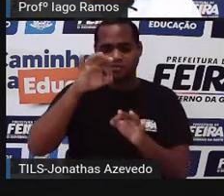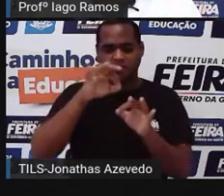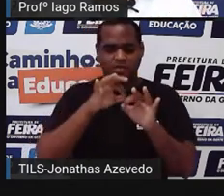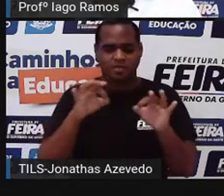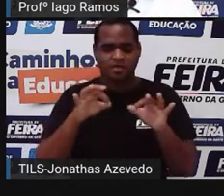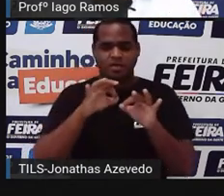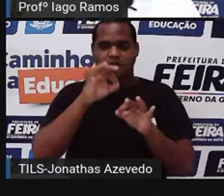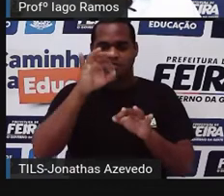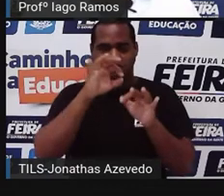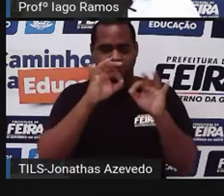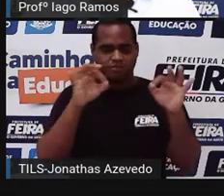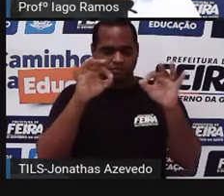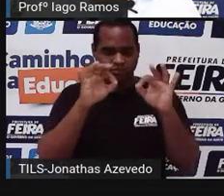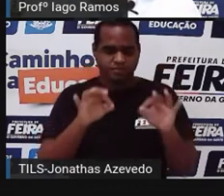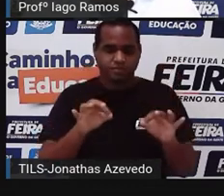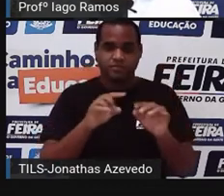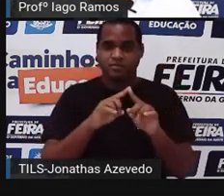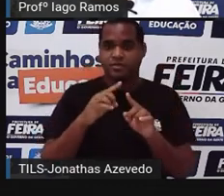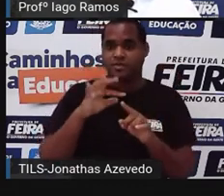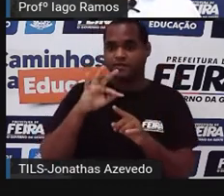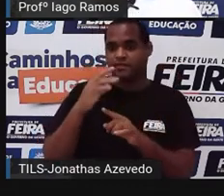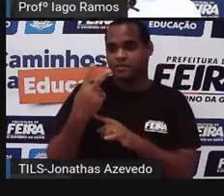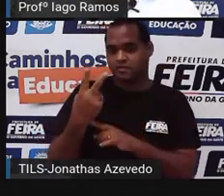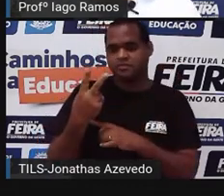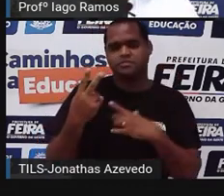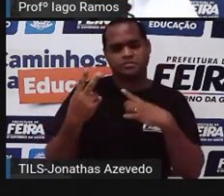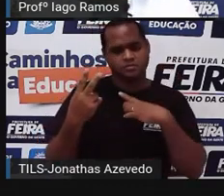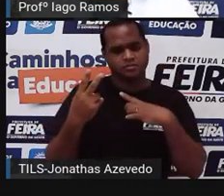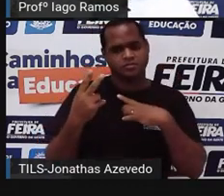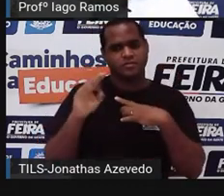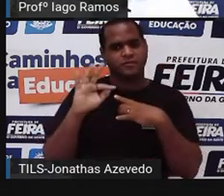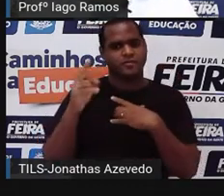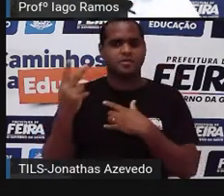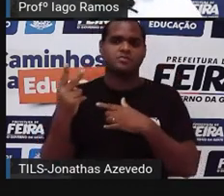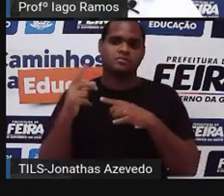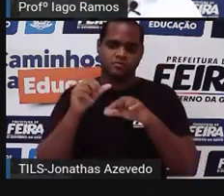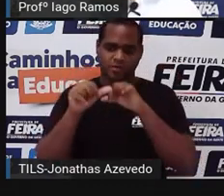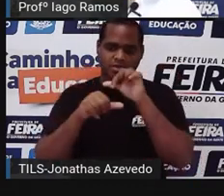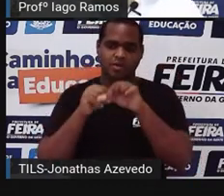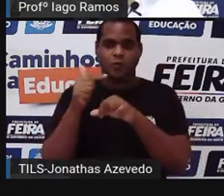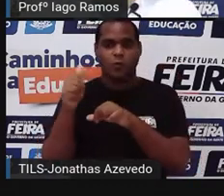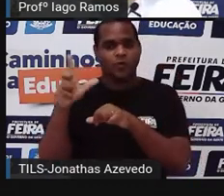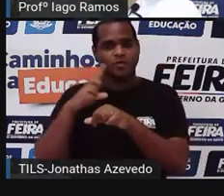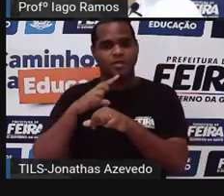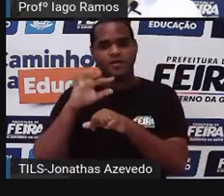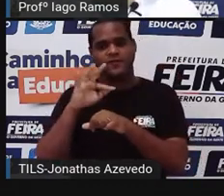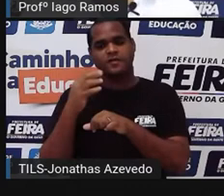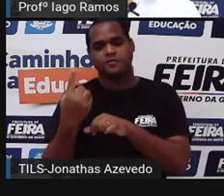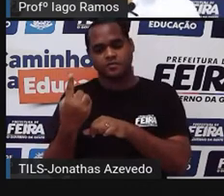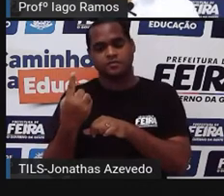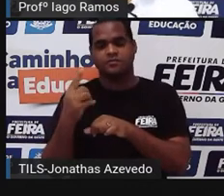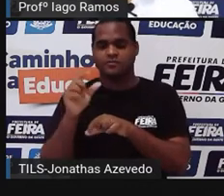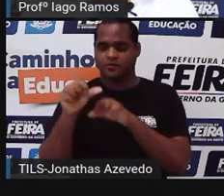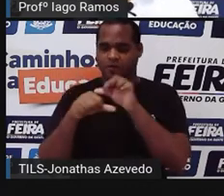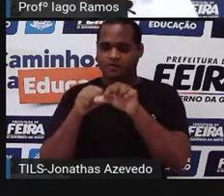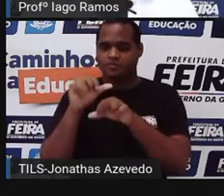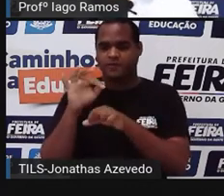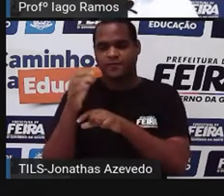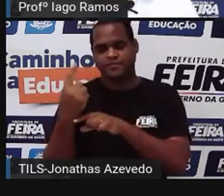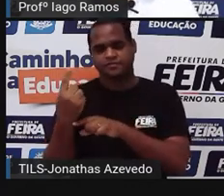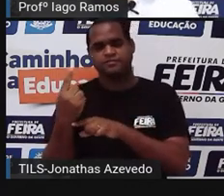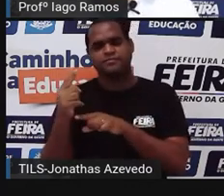1 eu tô chamando df2 figura 2 a outra tô chamando de F1 figura 1